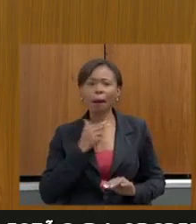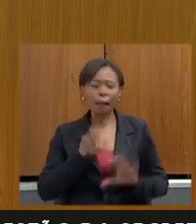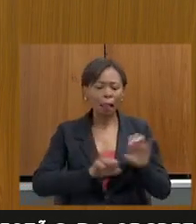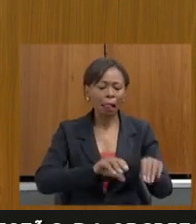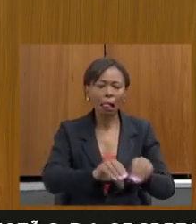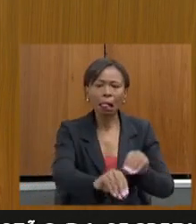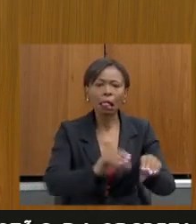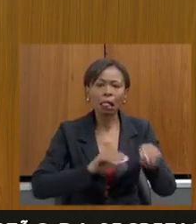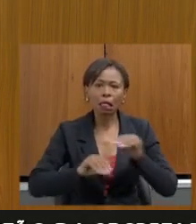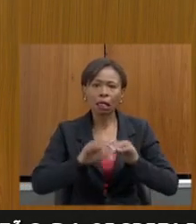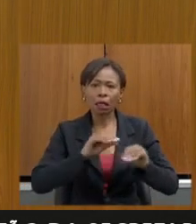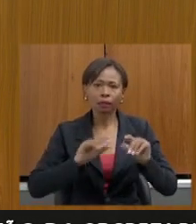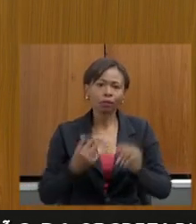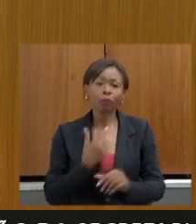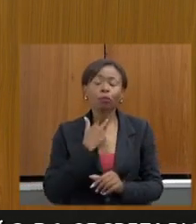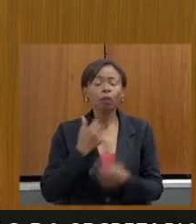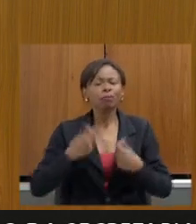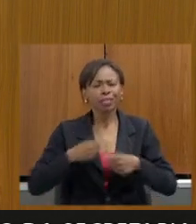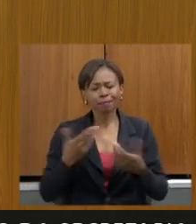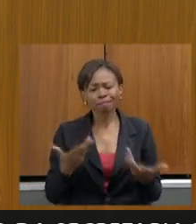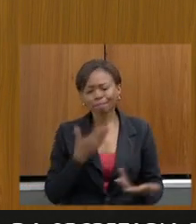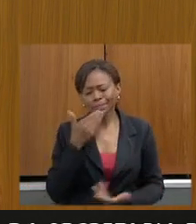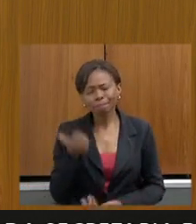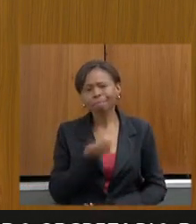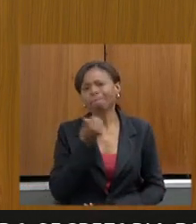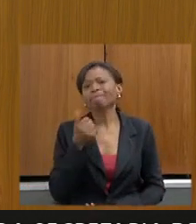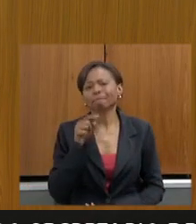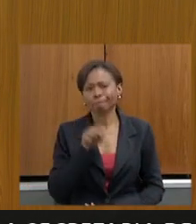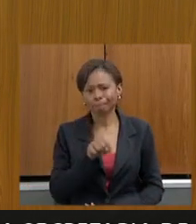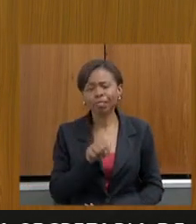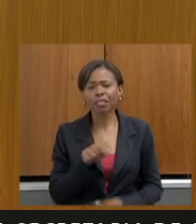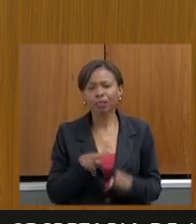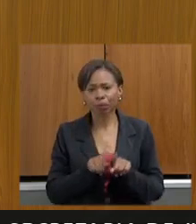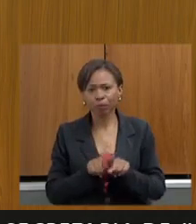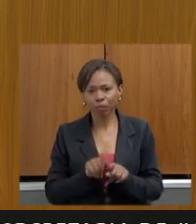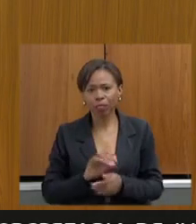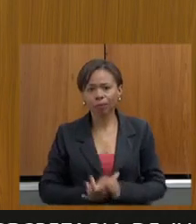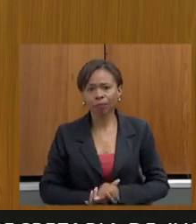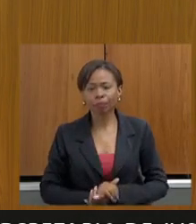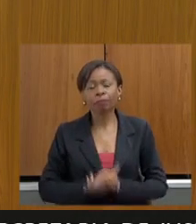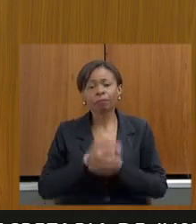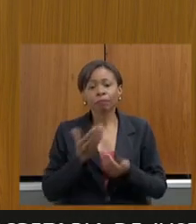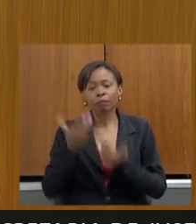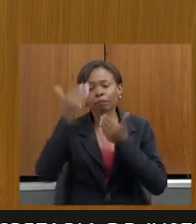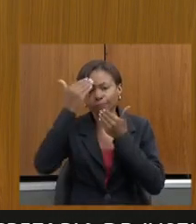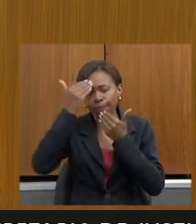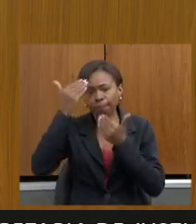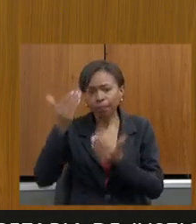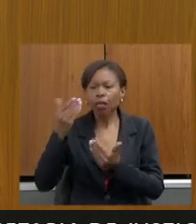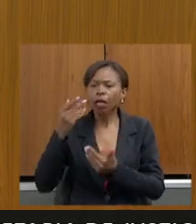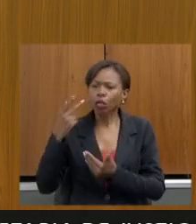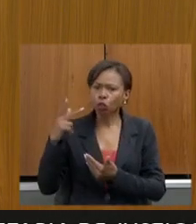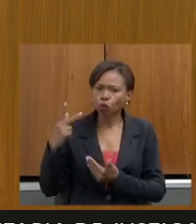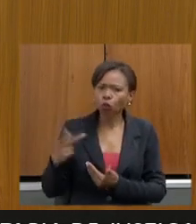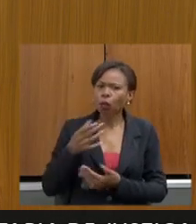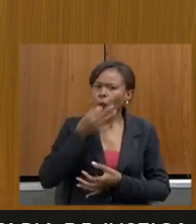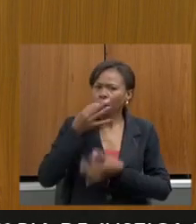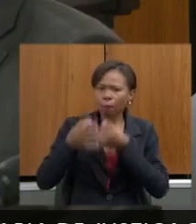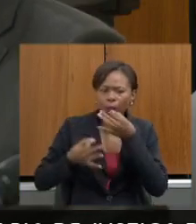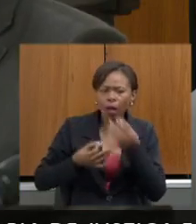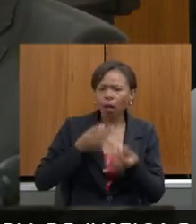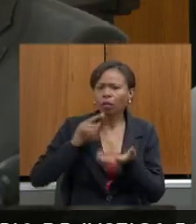gente precisa de melhorar também A esse respeito e eu quero agradecer pelas suas colocações